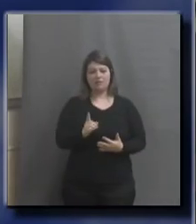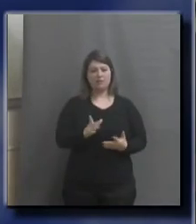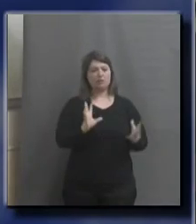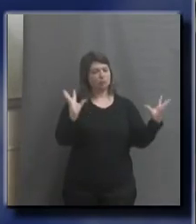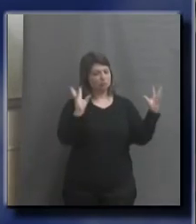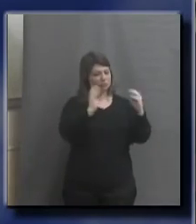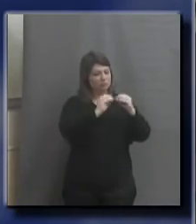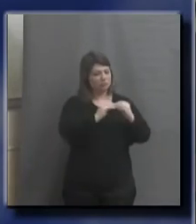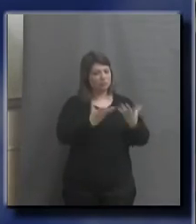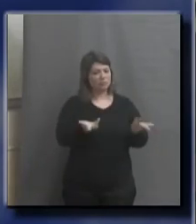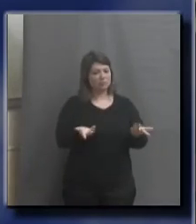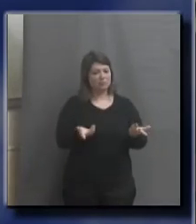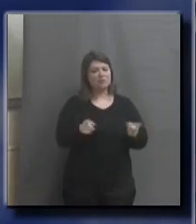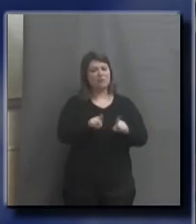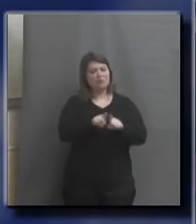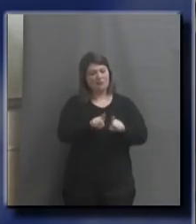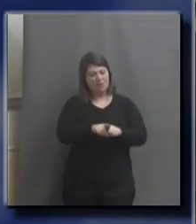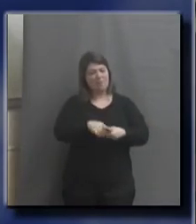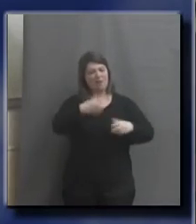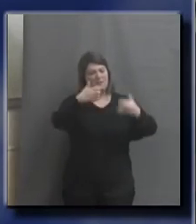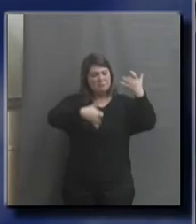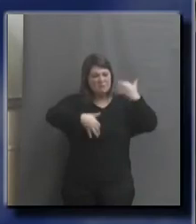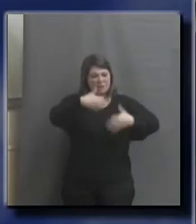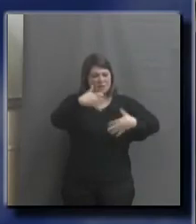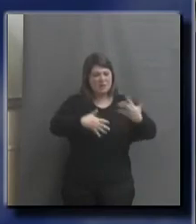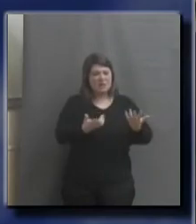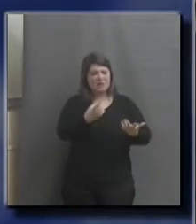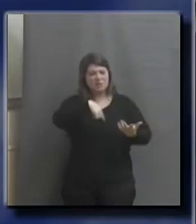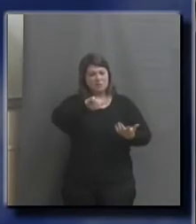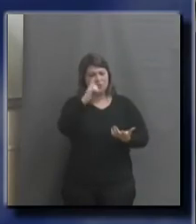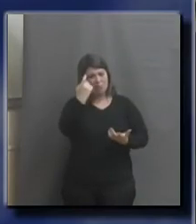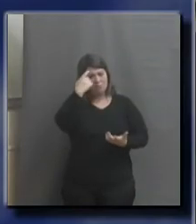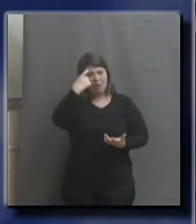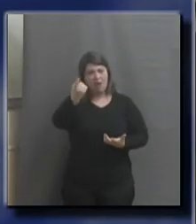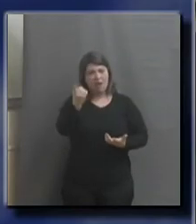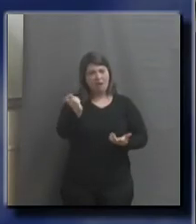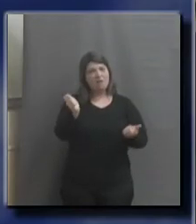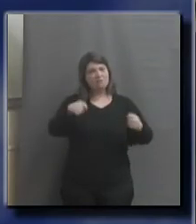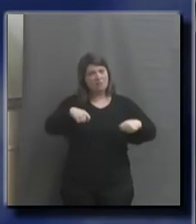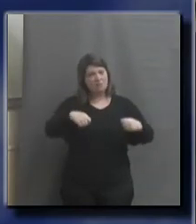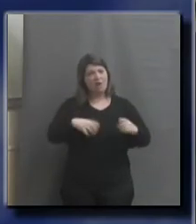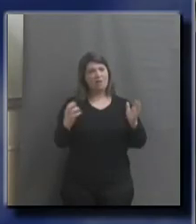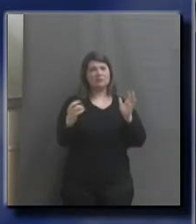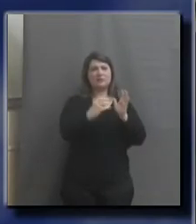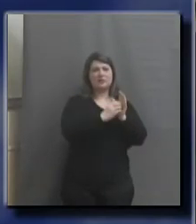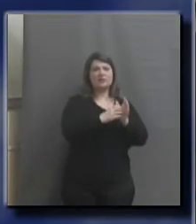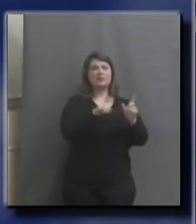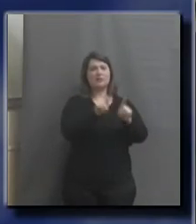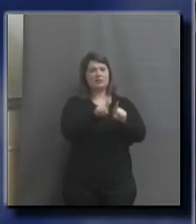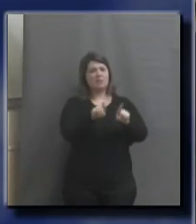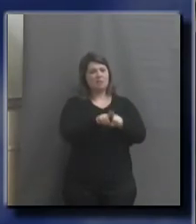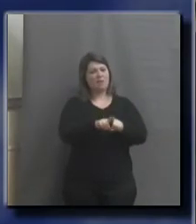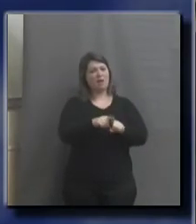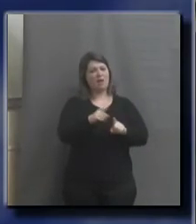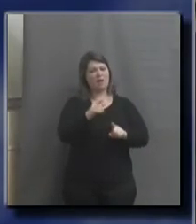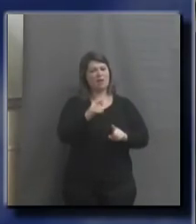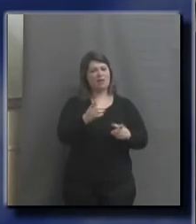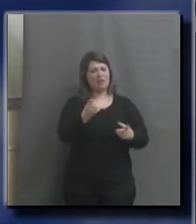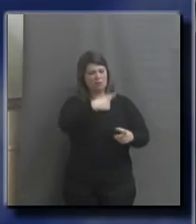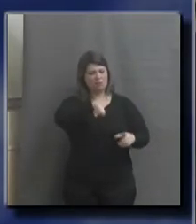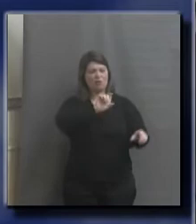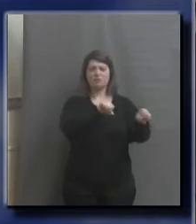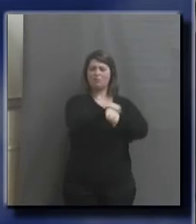geral e questões até daquilo que a gente considera que são centrais e fundantes na nossa